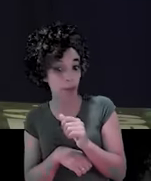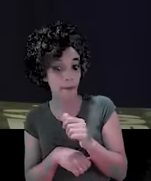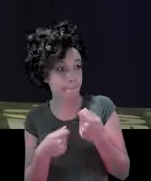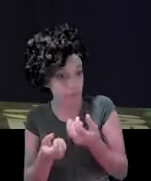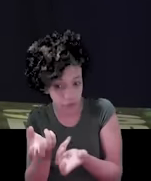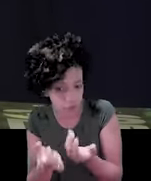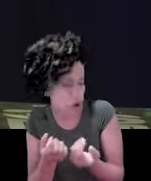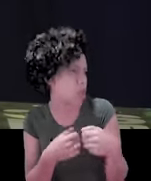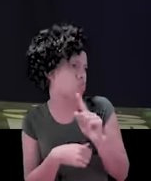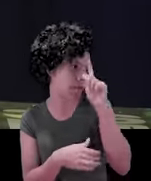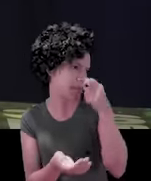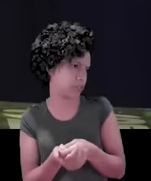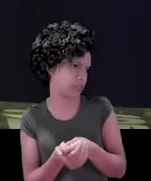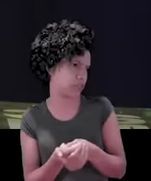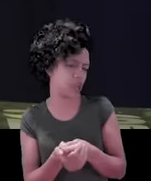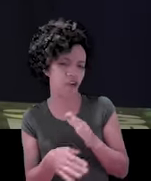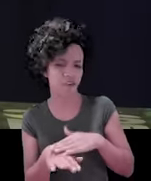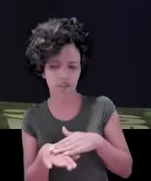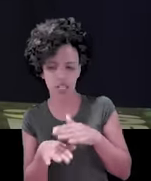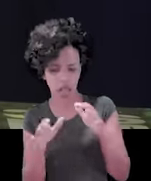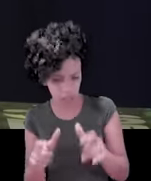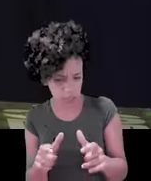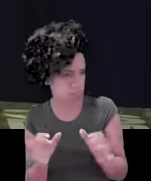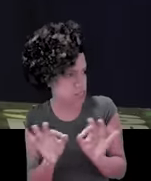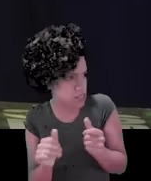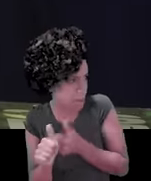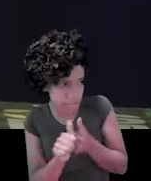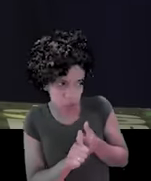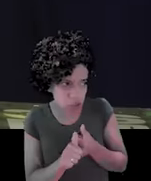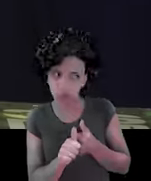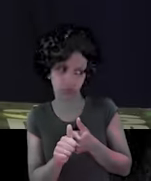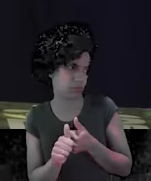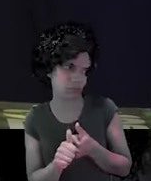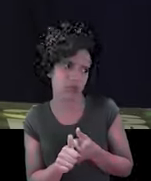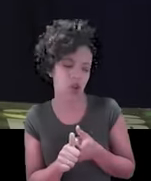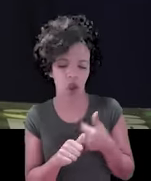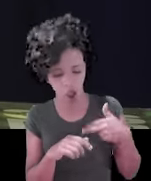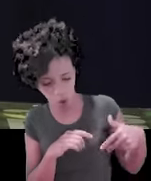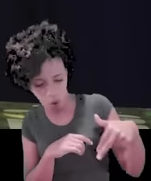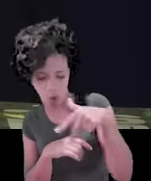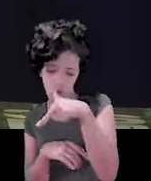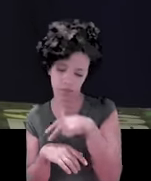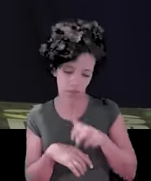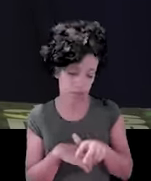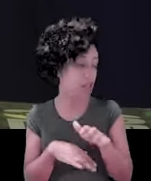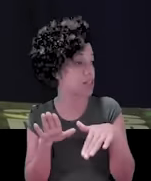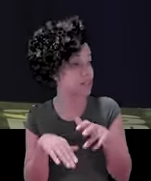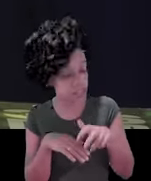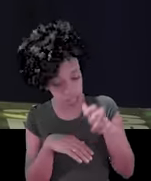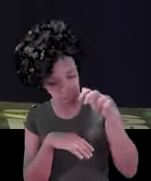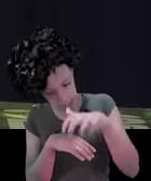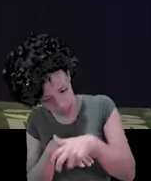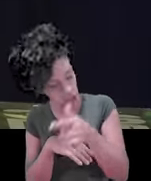e não é porque eu decidi que eu vou fazer aqui que vai tá tudo pertinho e o rodava a serra buscando às